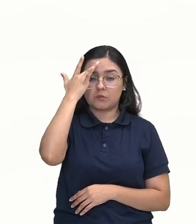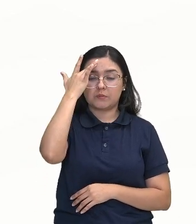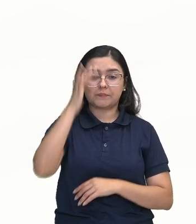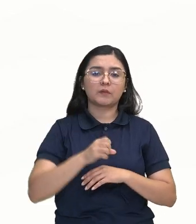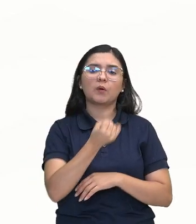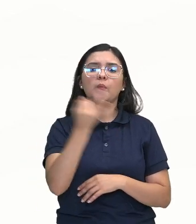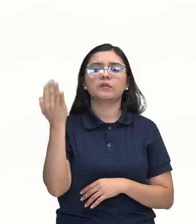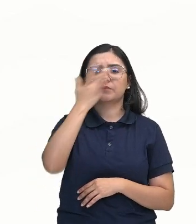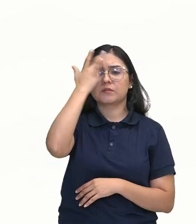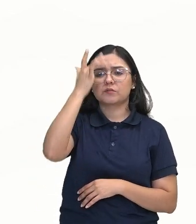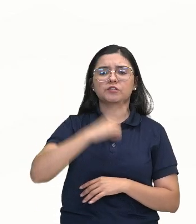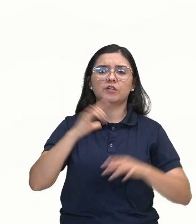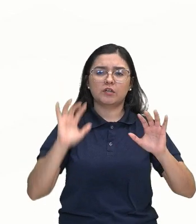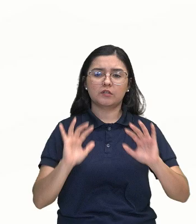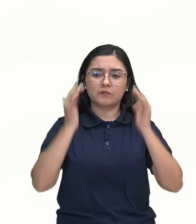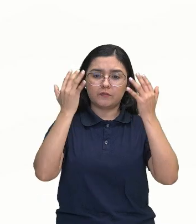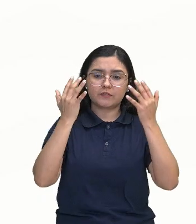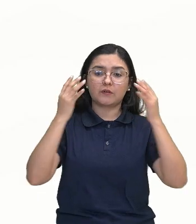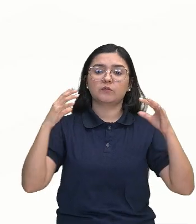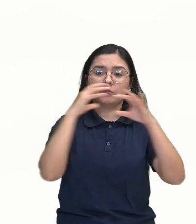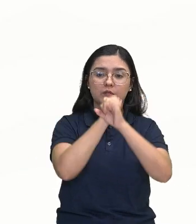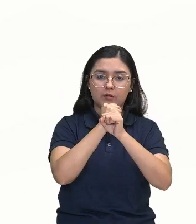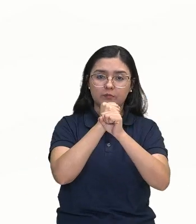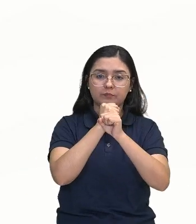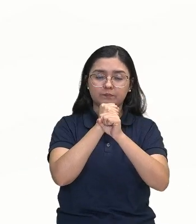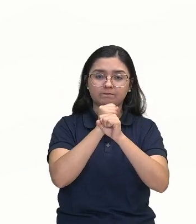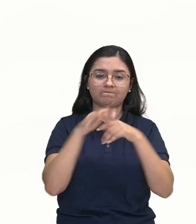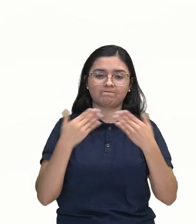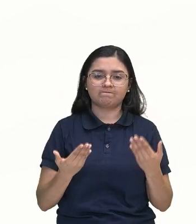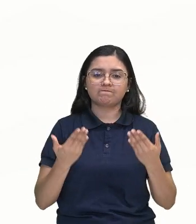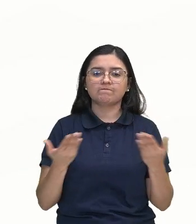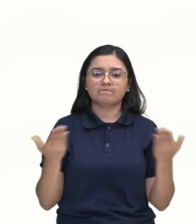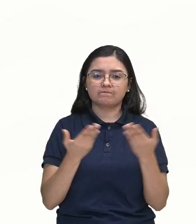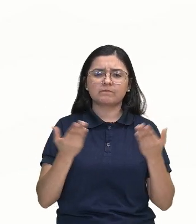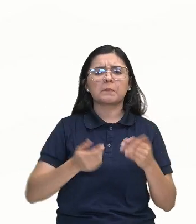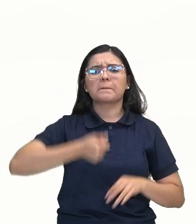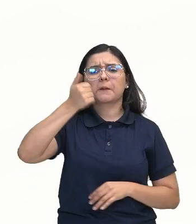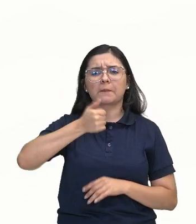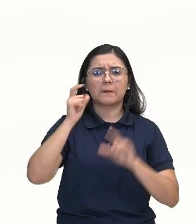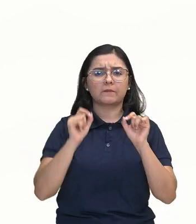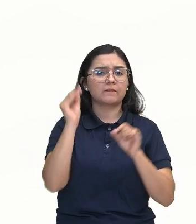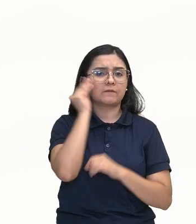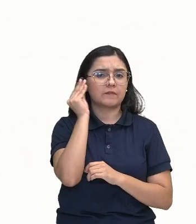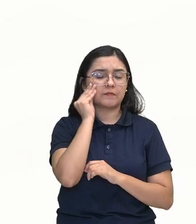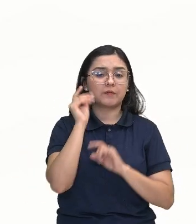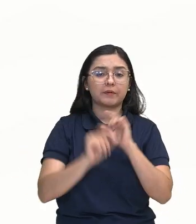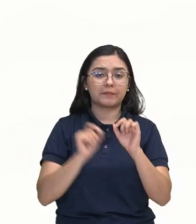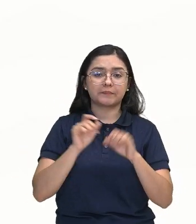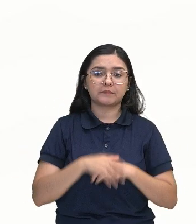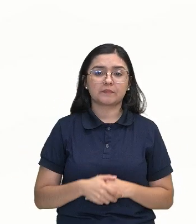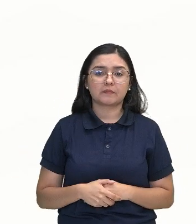então, quantas pessoas haviam no total? Gente, olha só, Primeira coisa, então, vamos aqui fazer o seguinte,